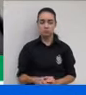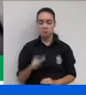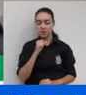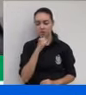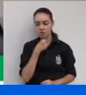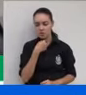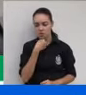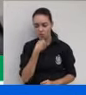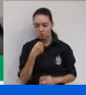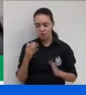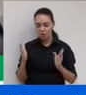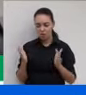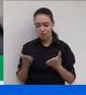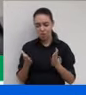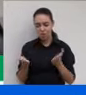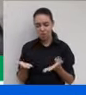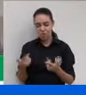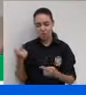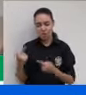uma Província de quinta categoria